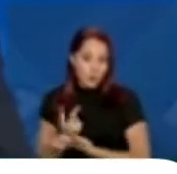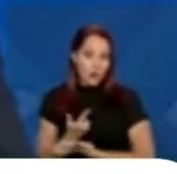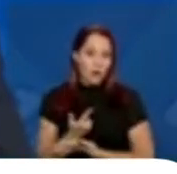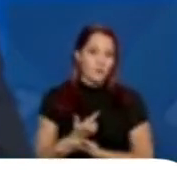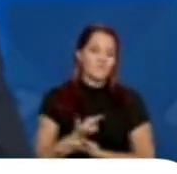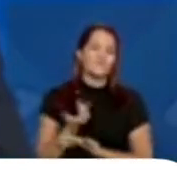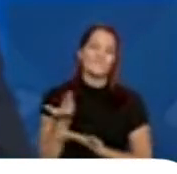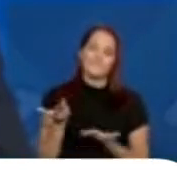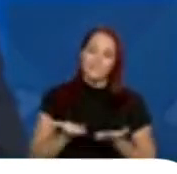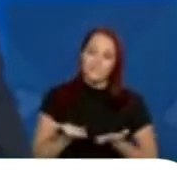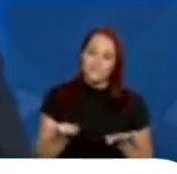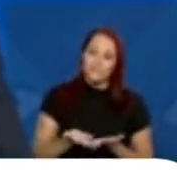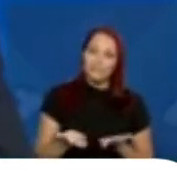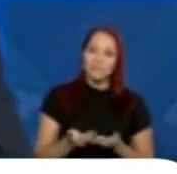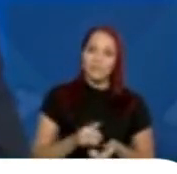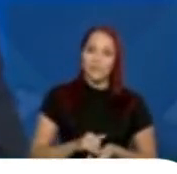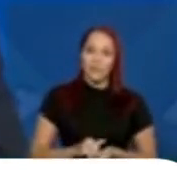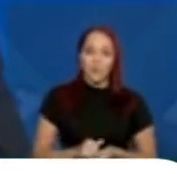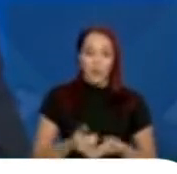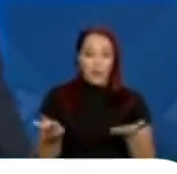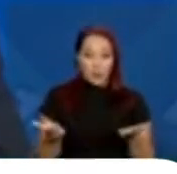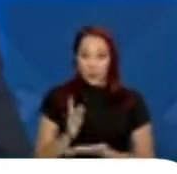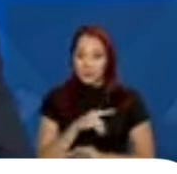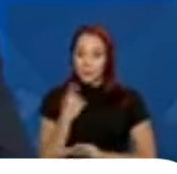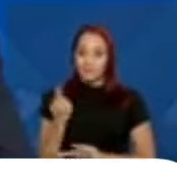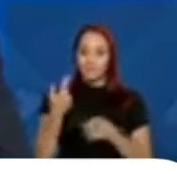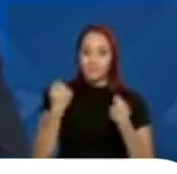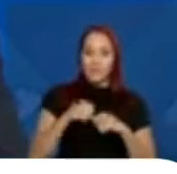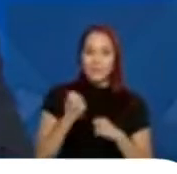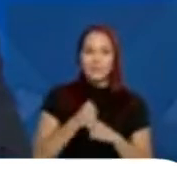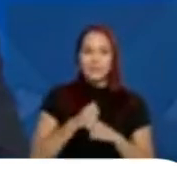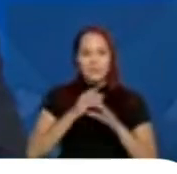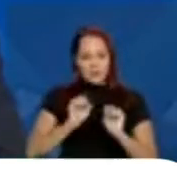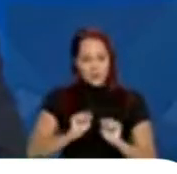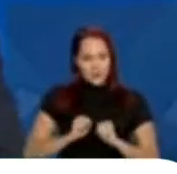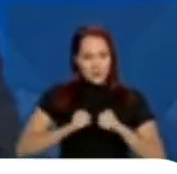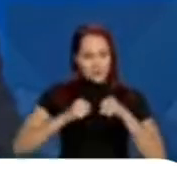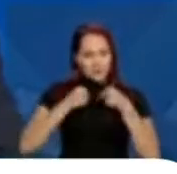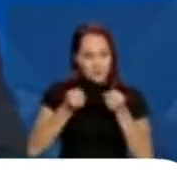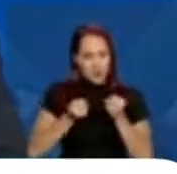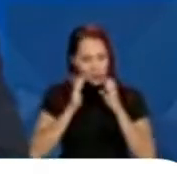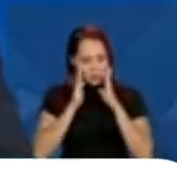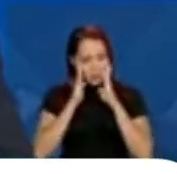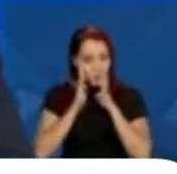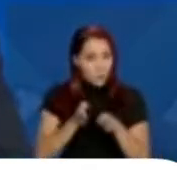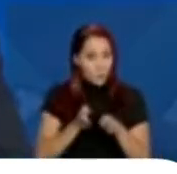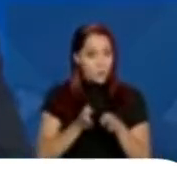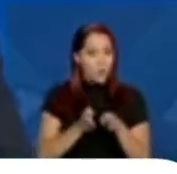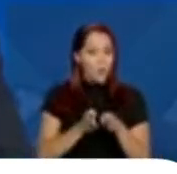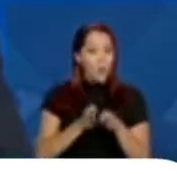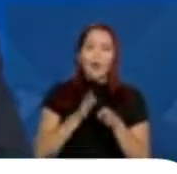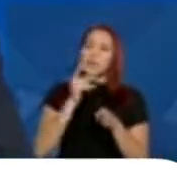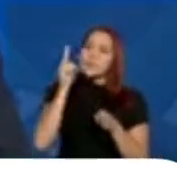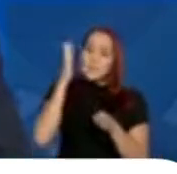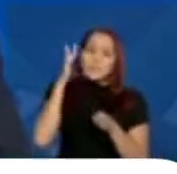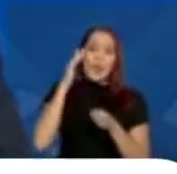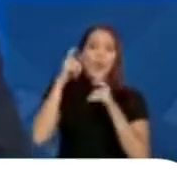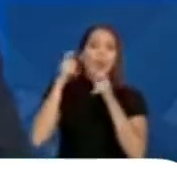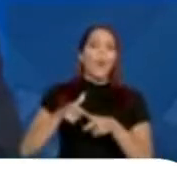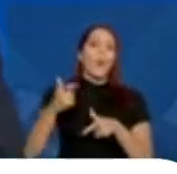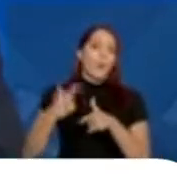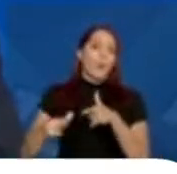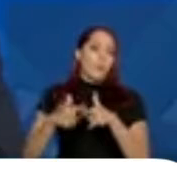Nesse momento, nós precisamos centrar esforços aonde o problema é maior.